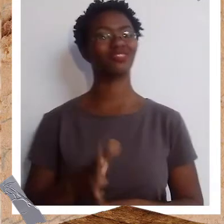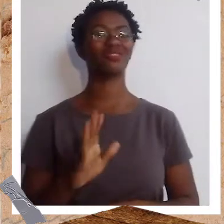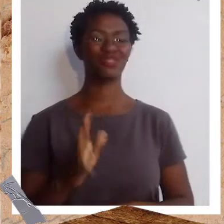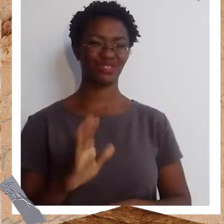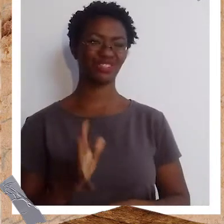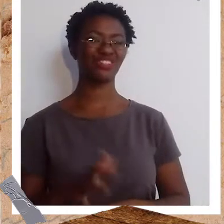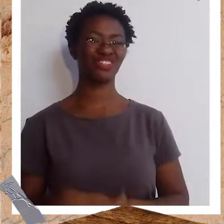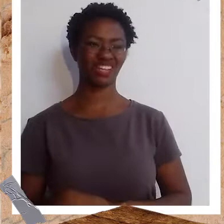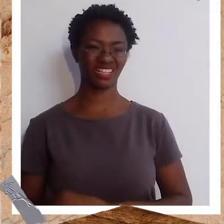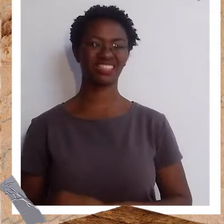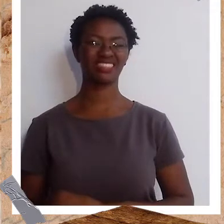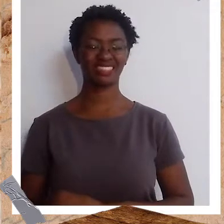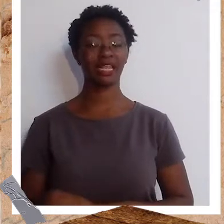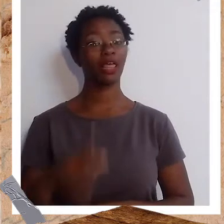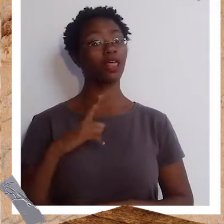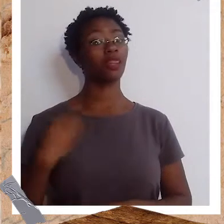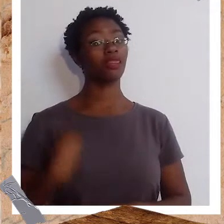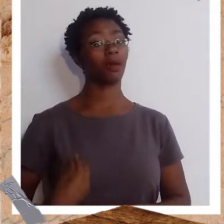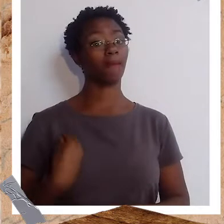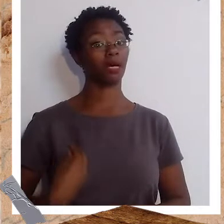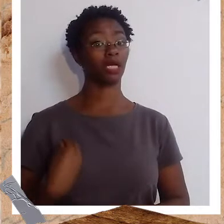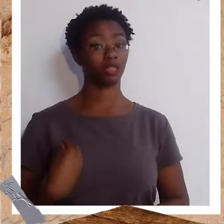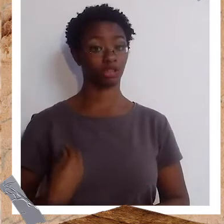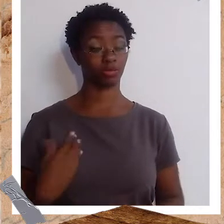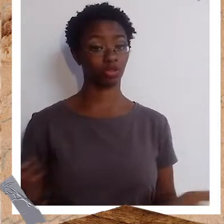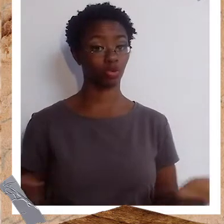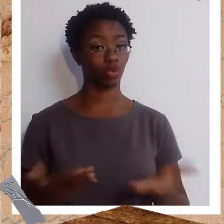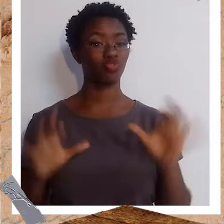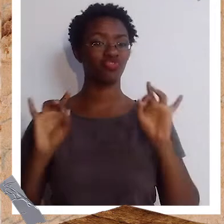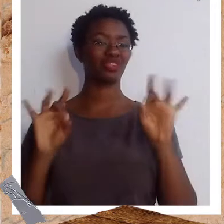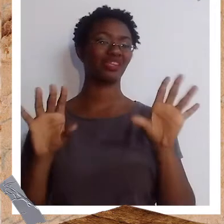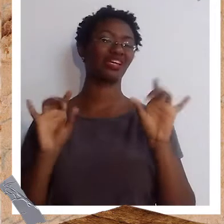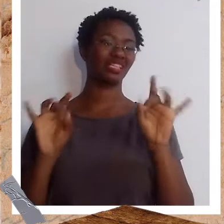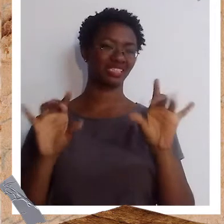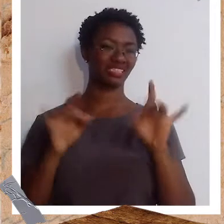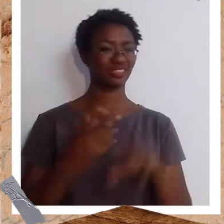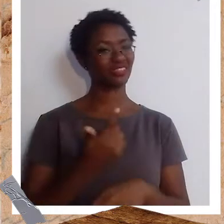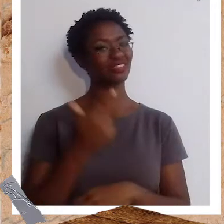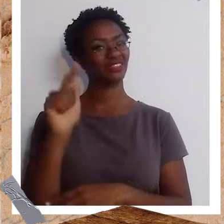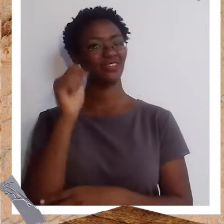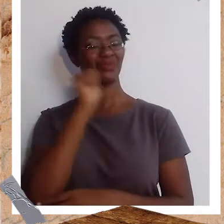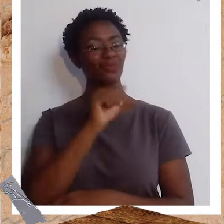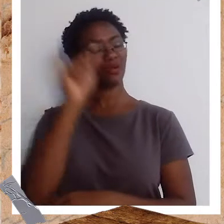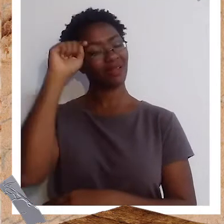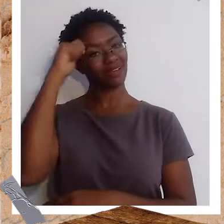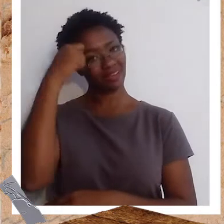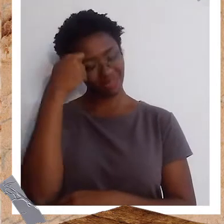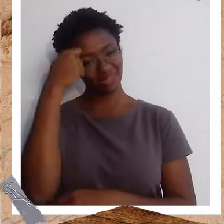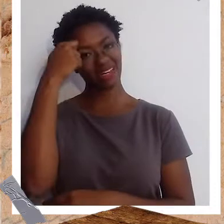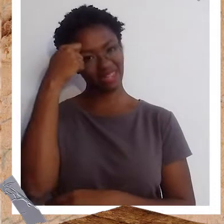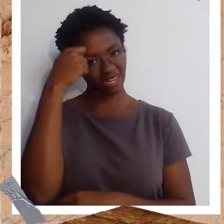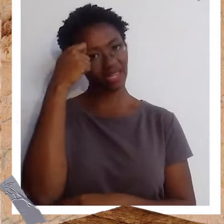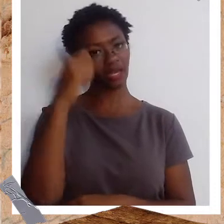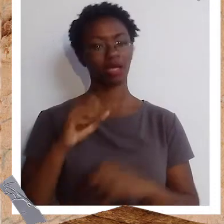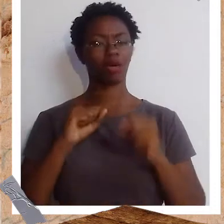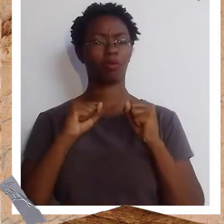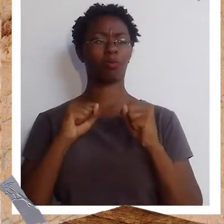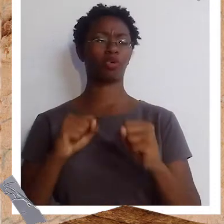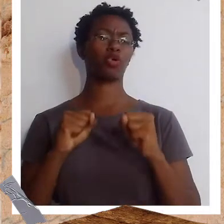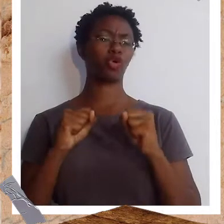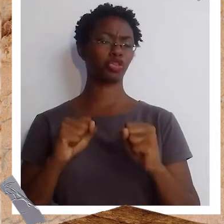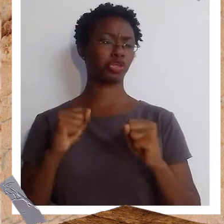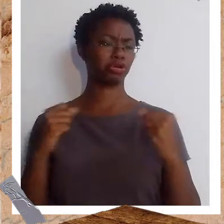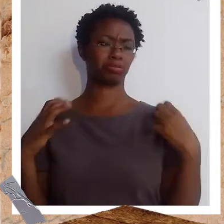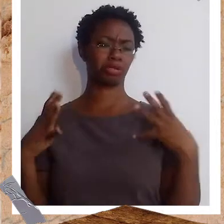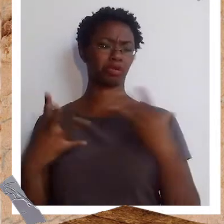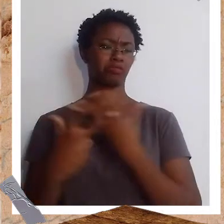Nós temos uma participação especialíssima hoje de outra mulher negra muito poderosa,